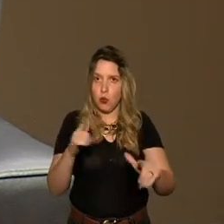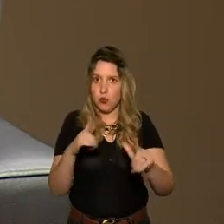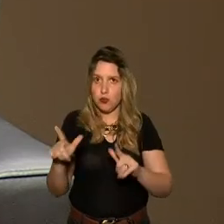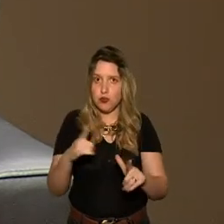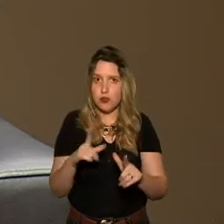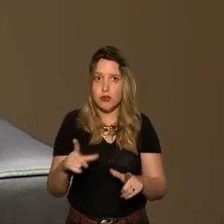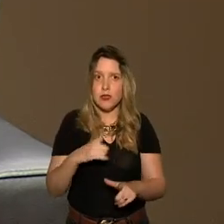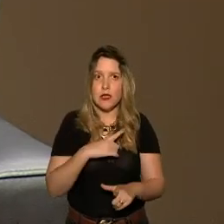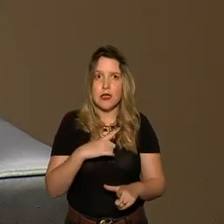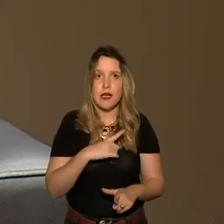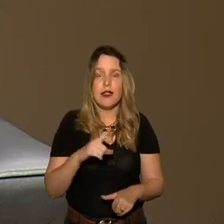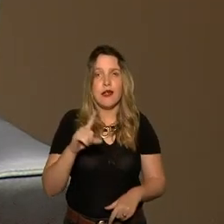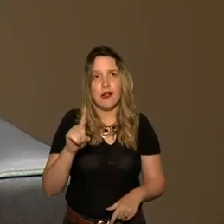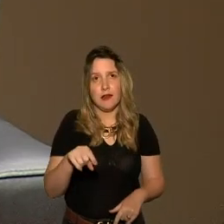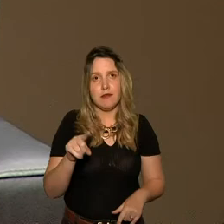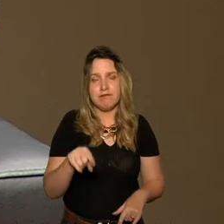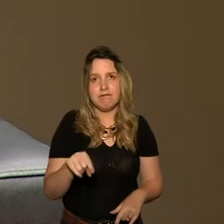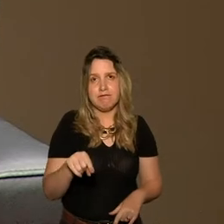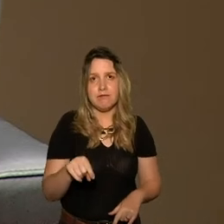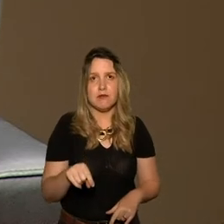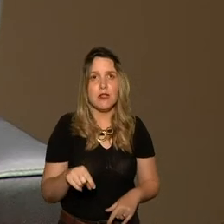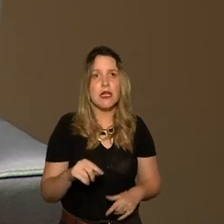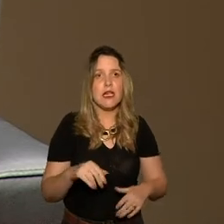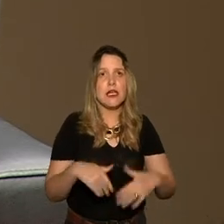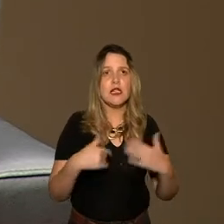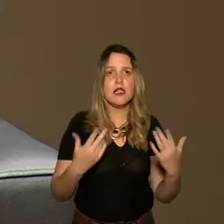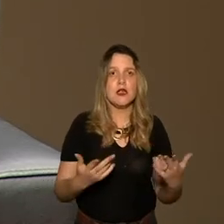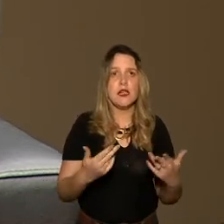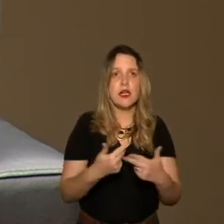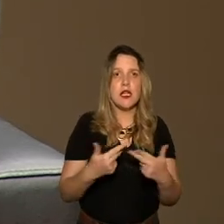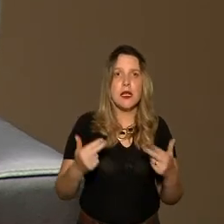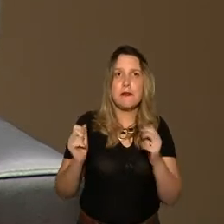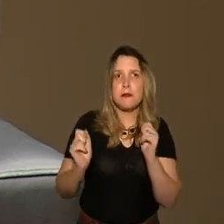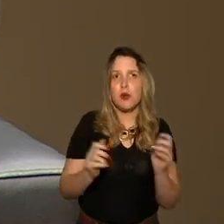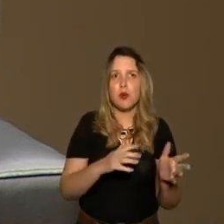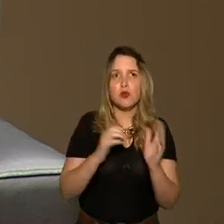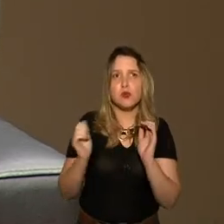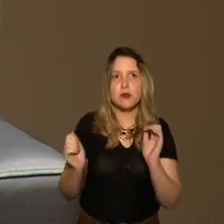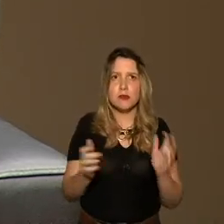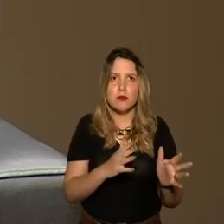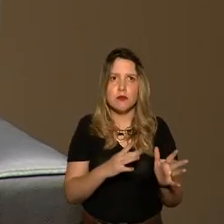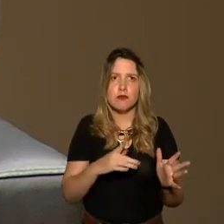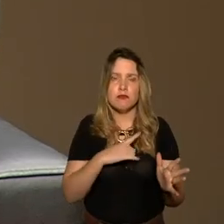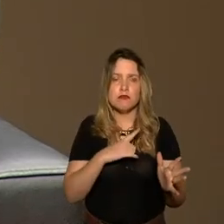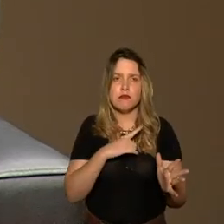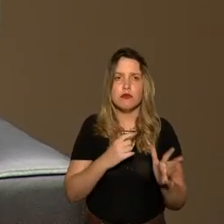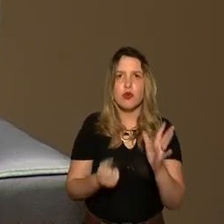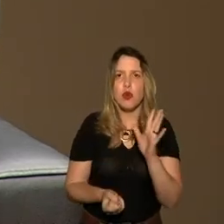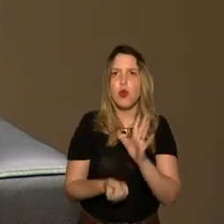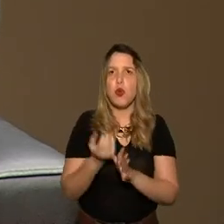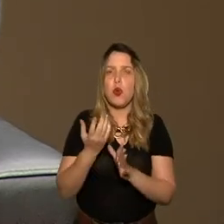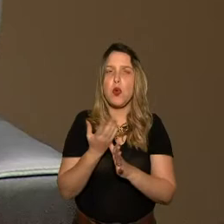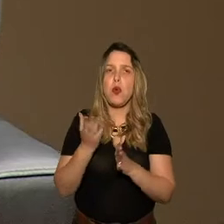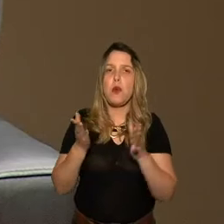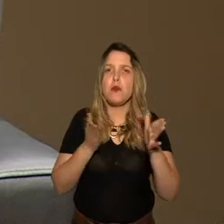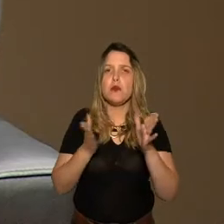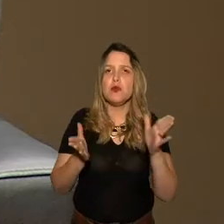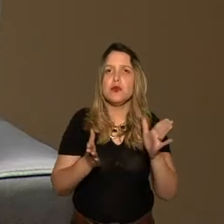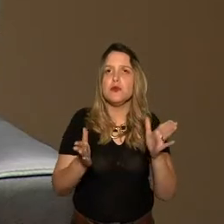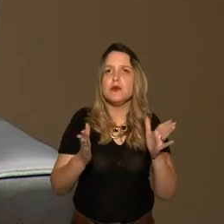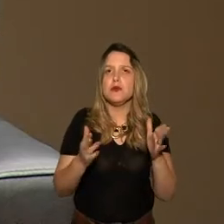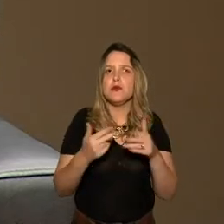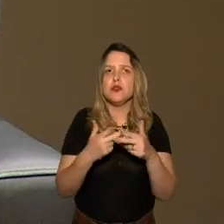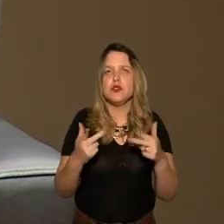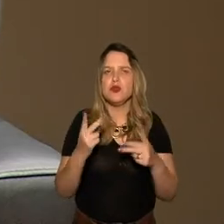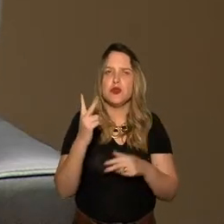isso são é uma exposição por exemplo que ela levou acho que de dois